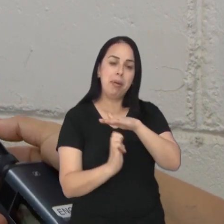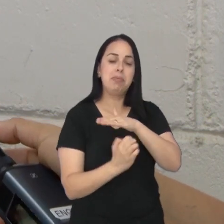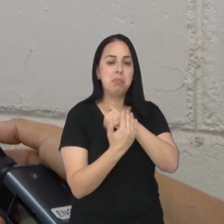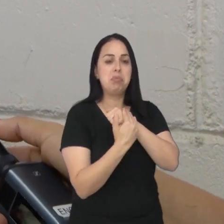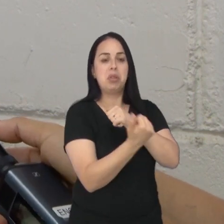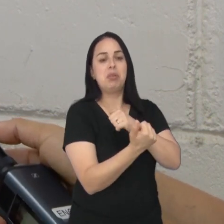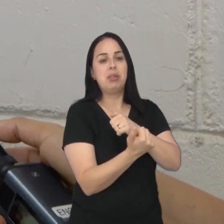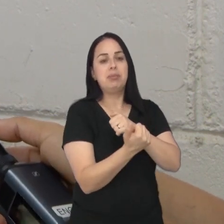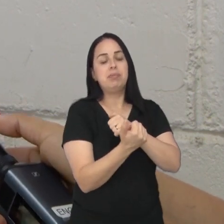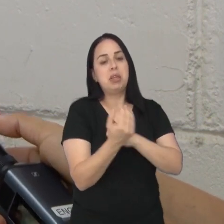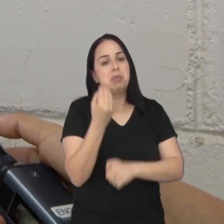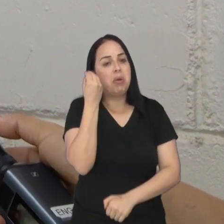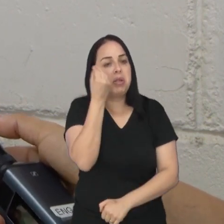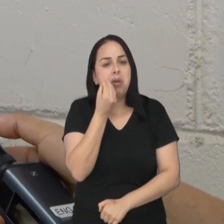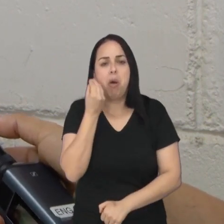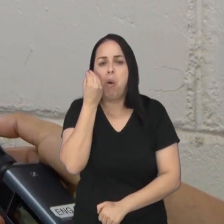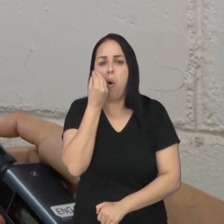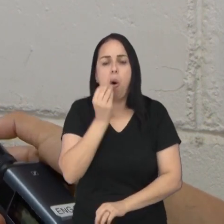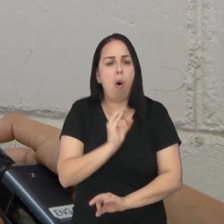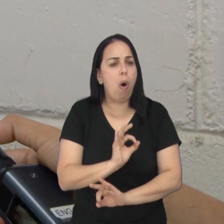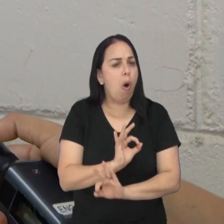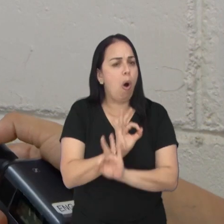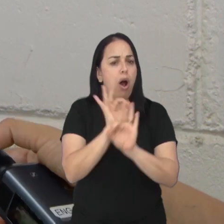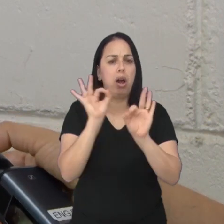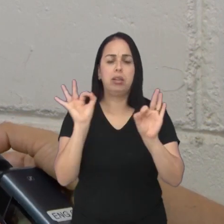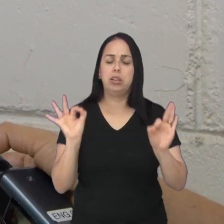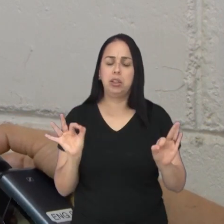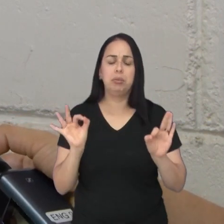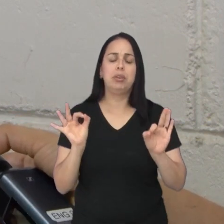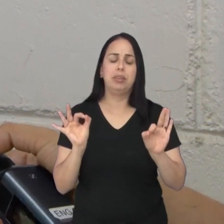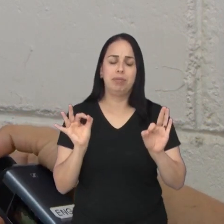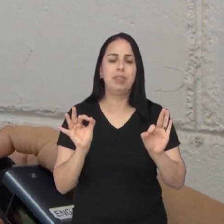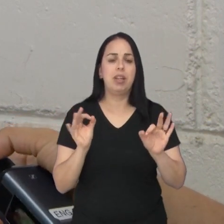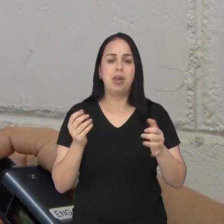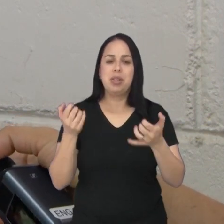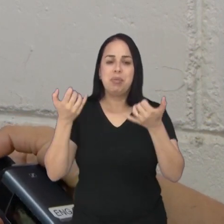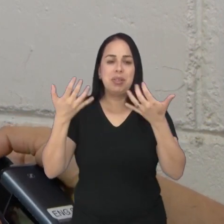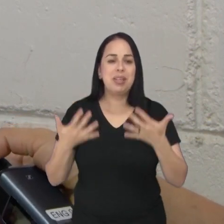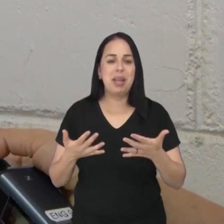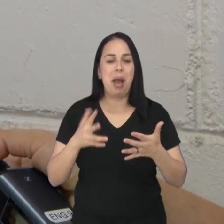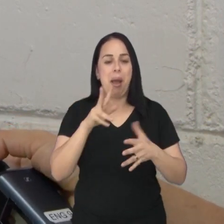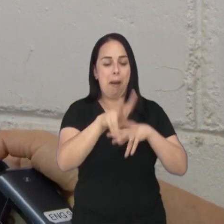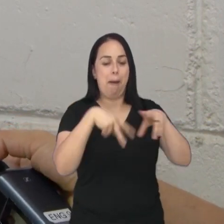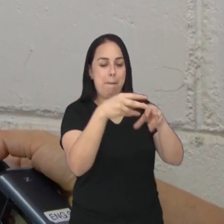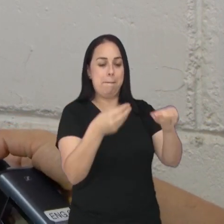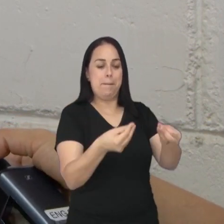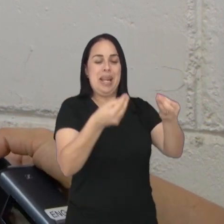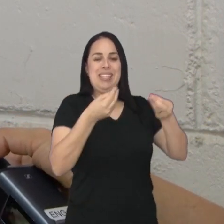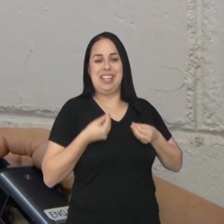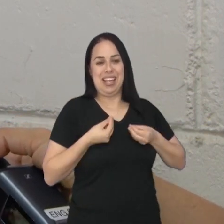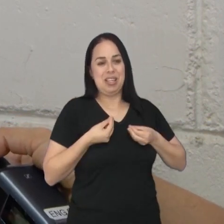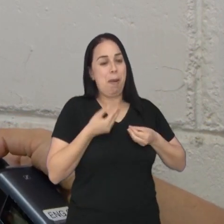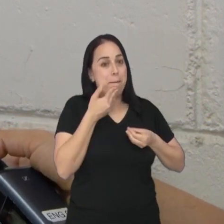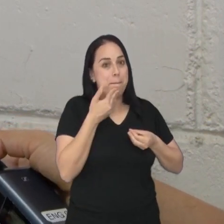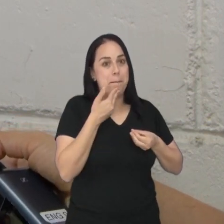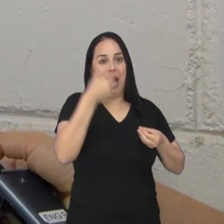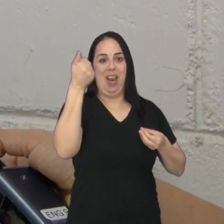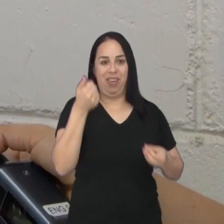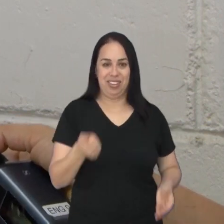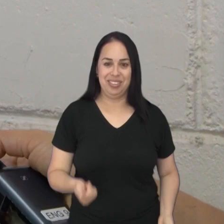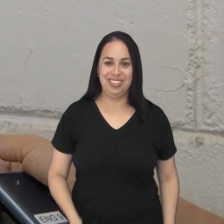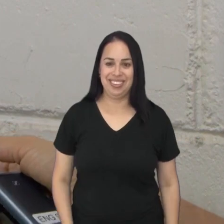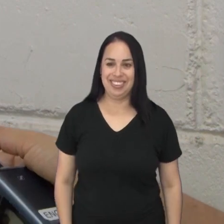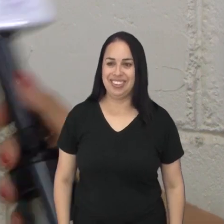empresa. E tá sendo uma experiência assim, muito gratificante. Eu falo que foi o melhor presente que 2023